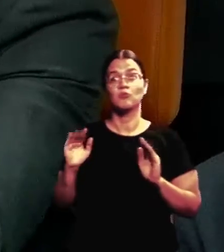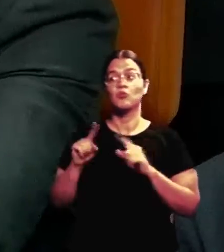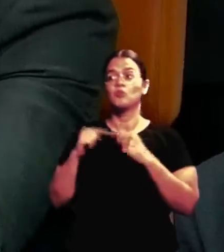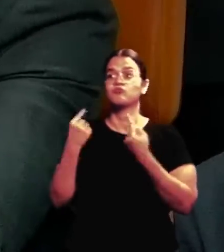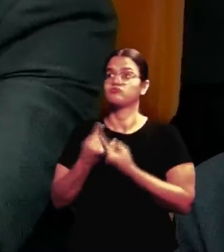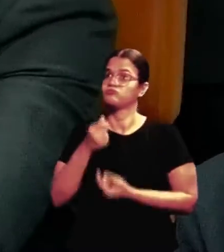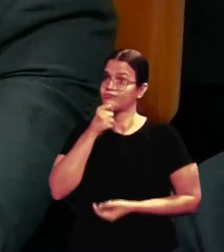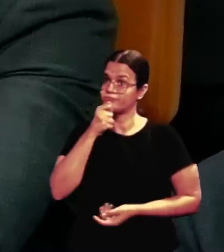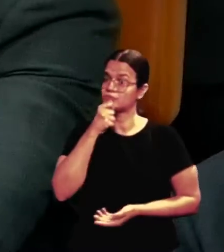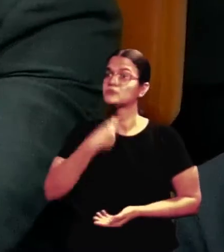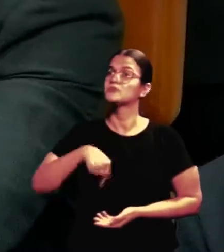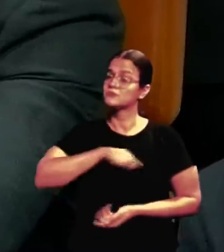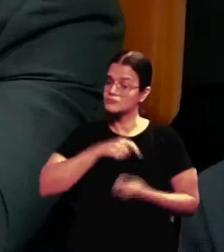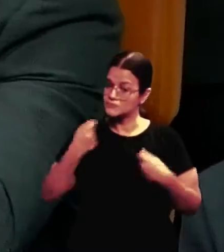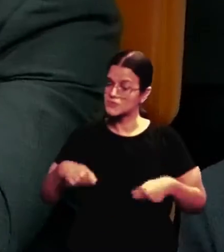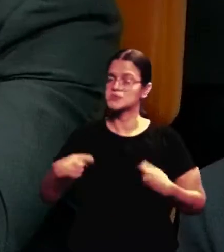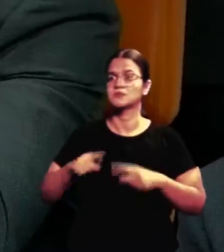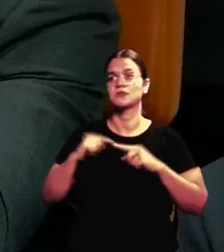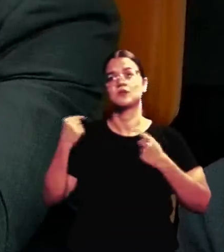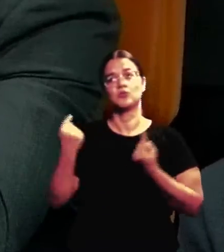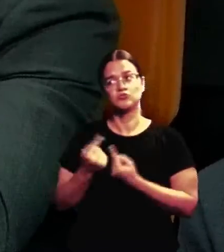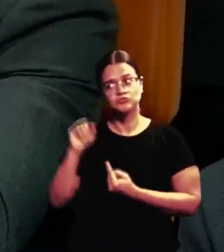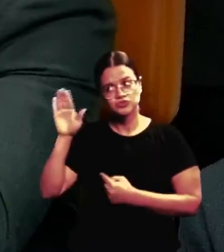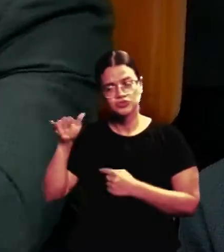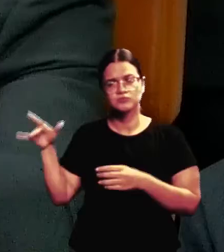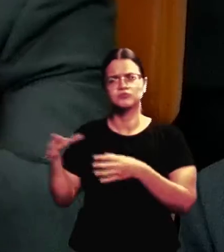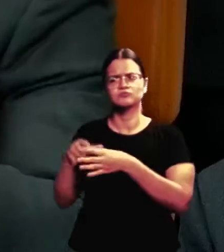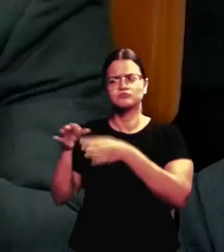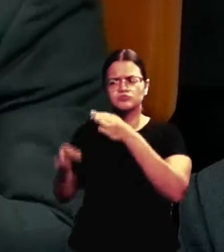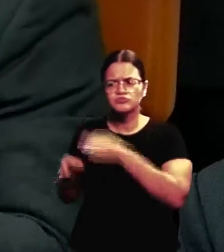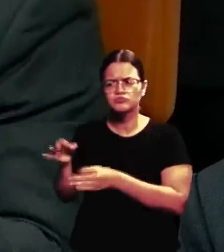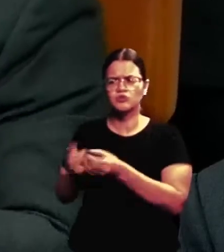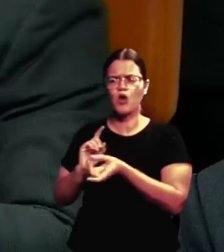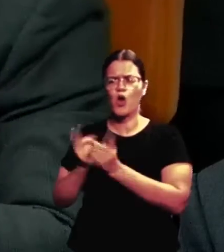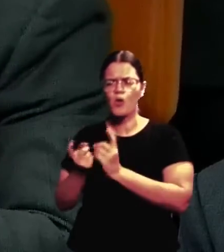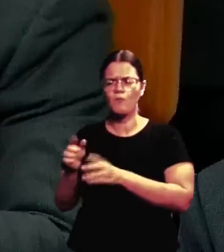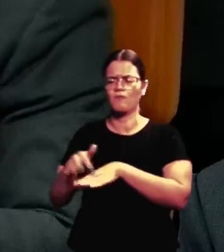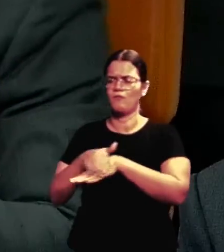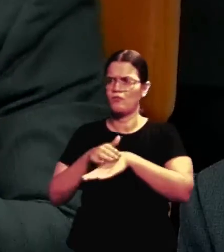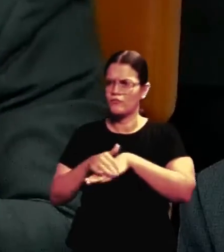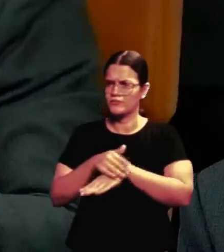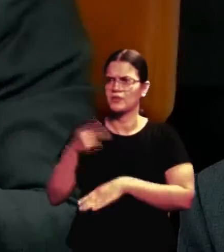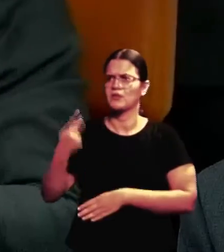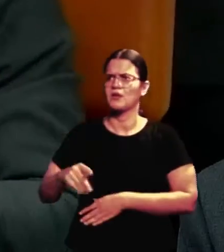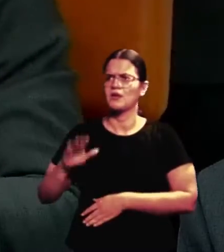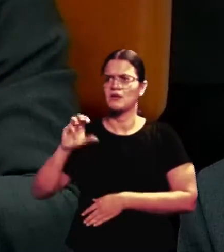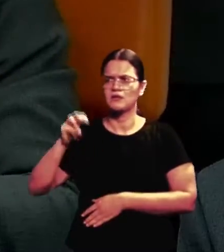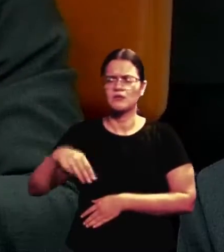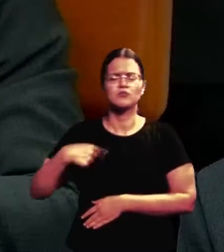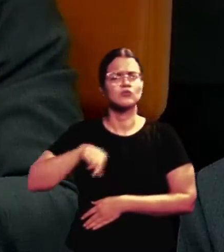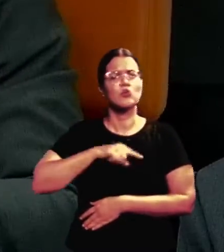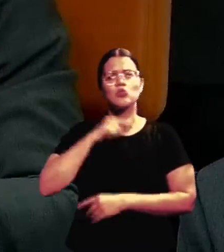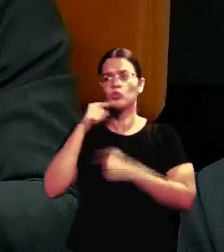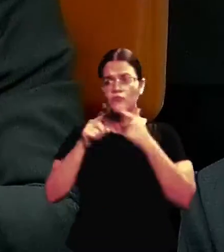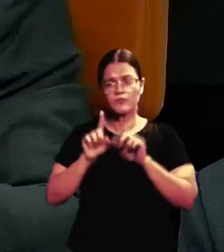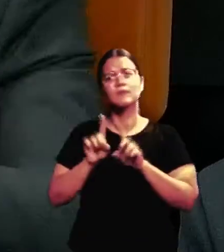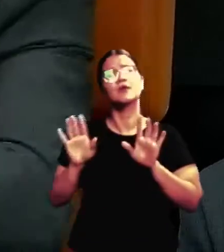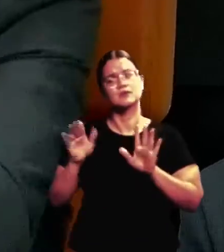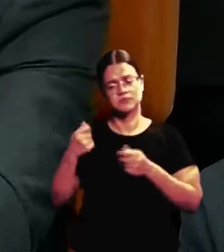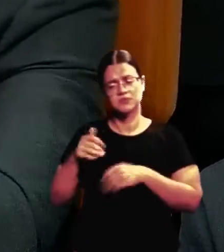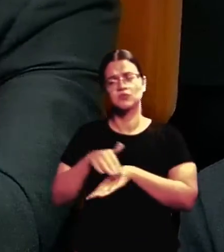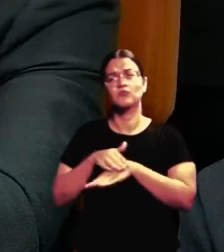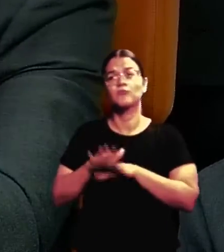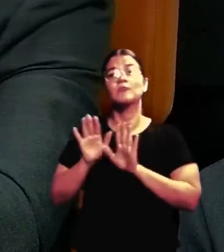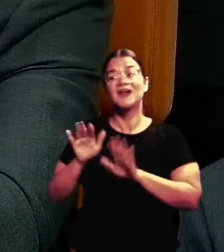a Procuradoria. Queremos ver todos os procuradores, né, trabalham aqui na casa, não duvidamos disso, mas é